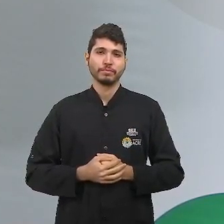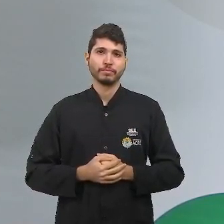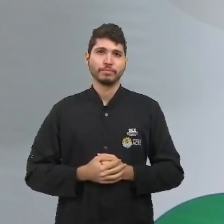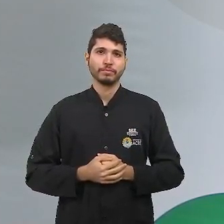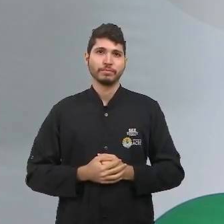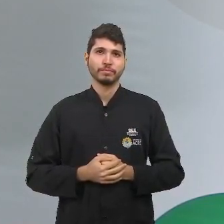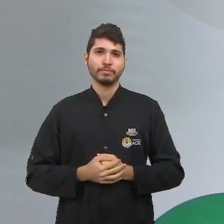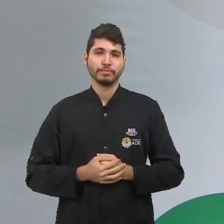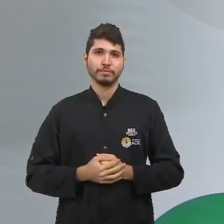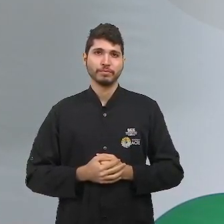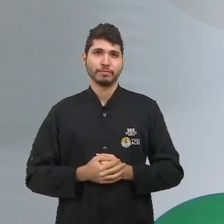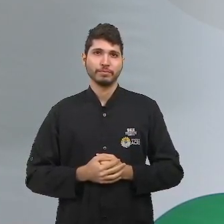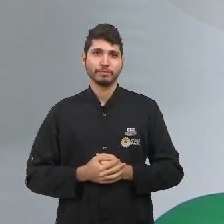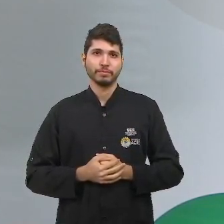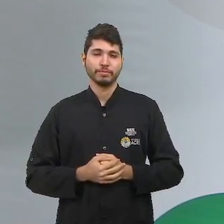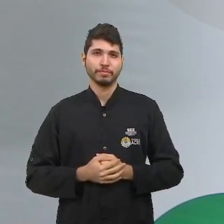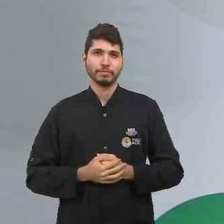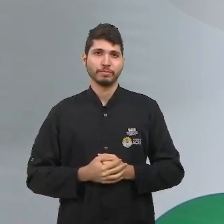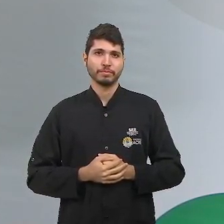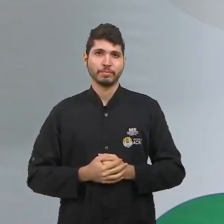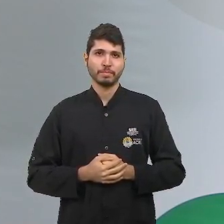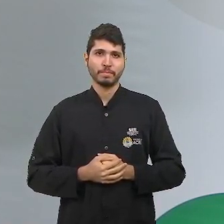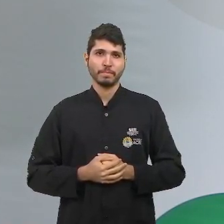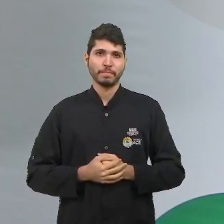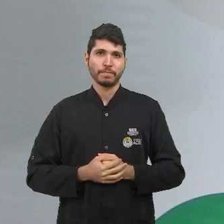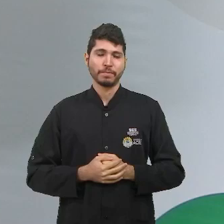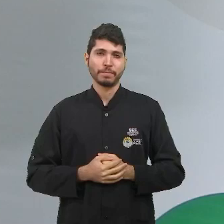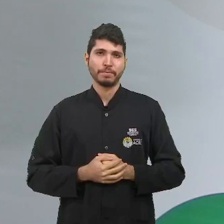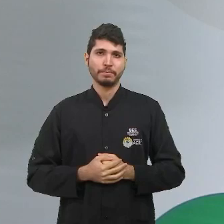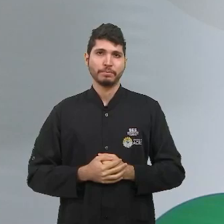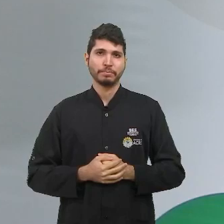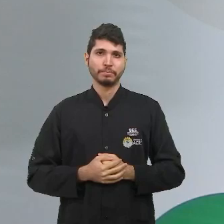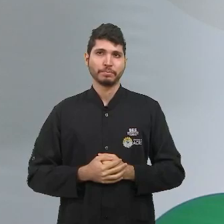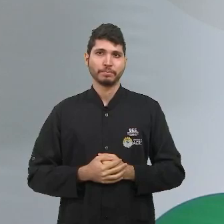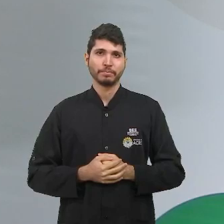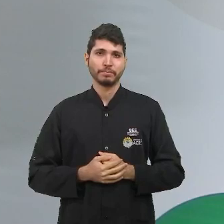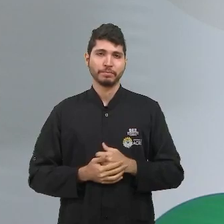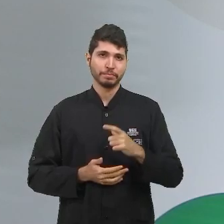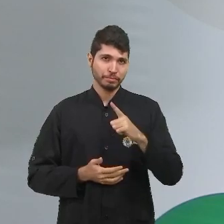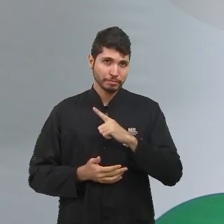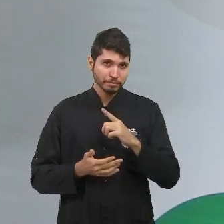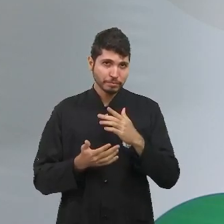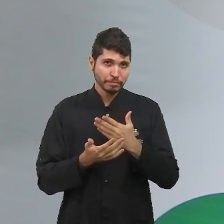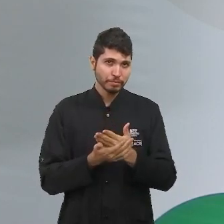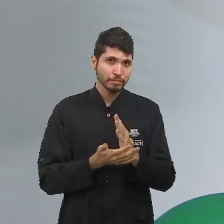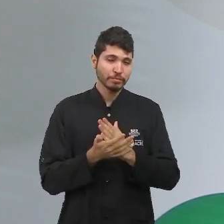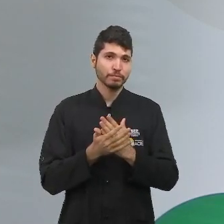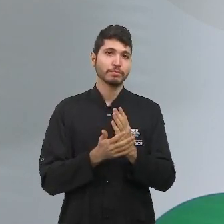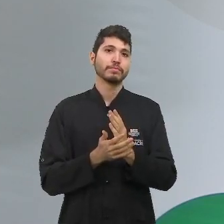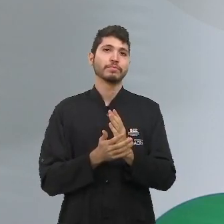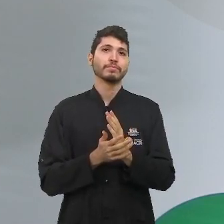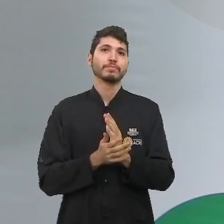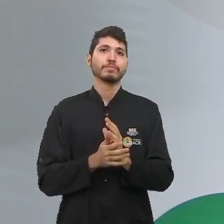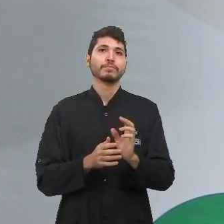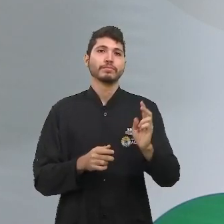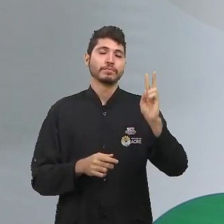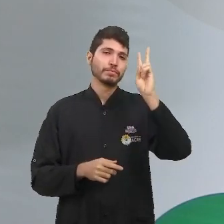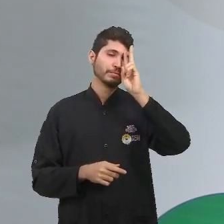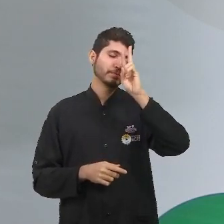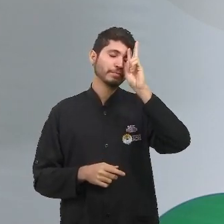geral para todos os convexos. Eu tenho umas histórias interessantes sobre elas, daqui a pouco eu vou contar.